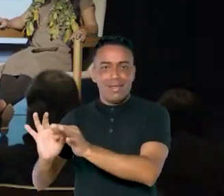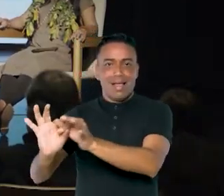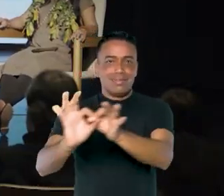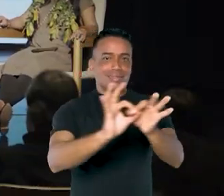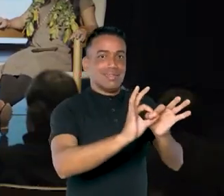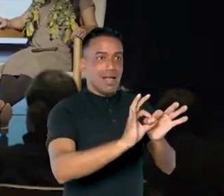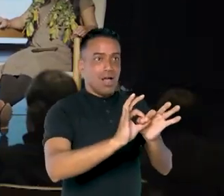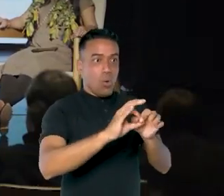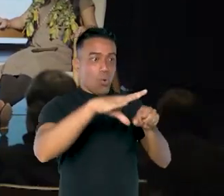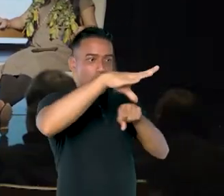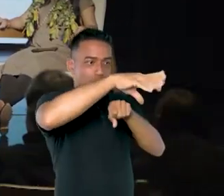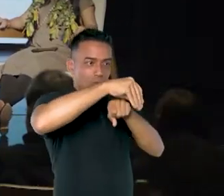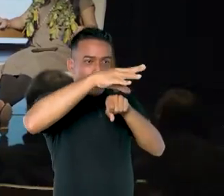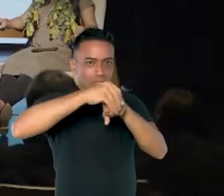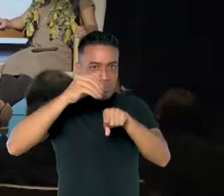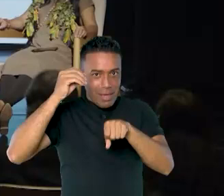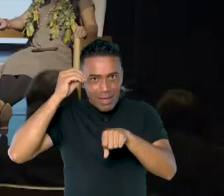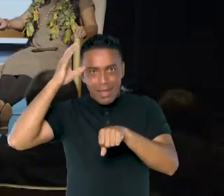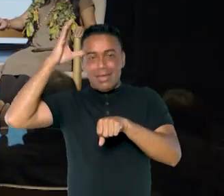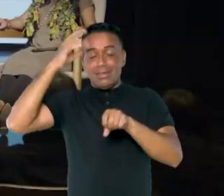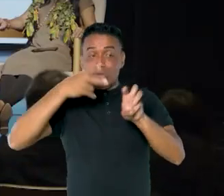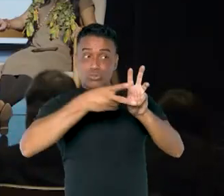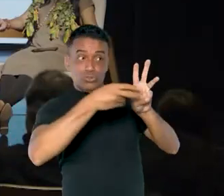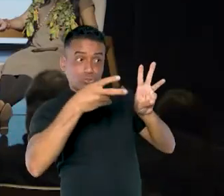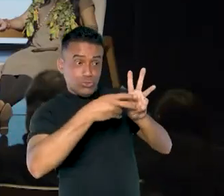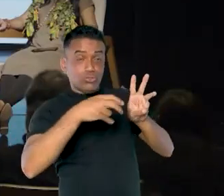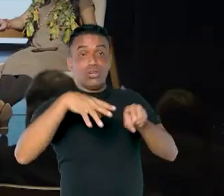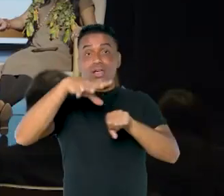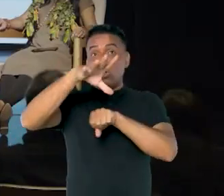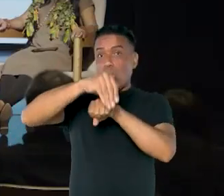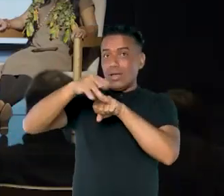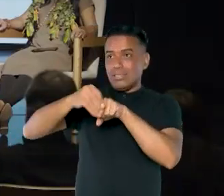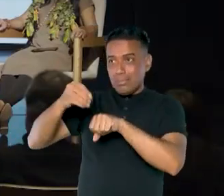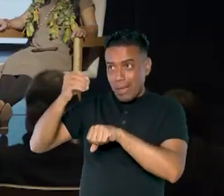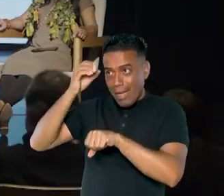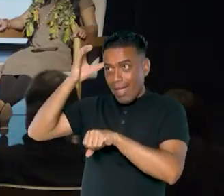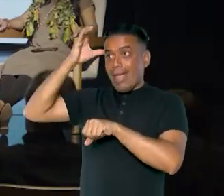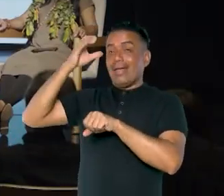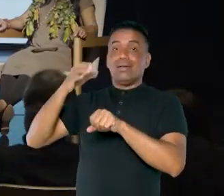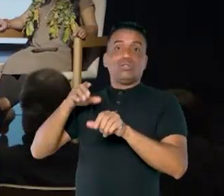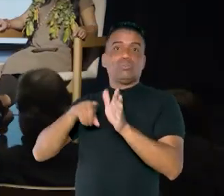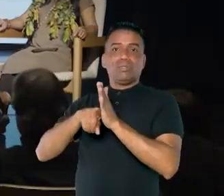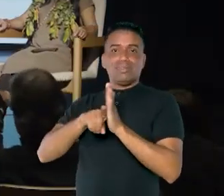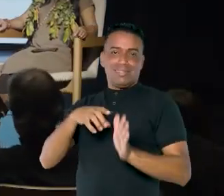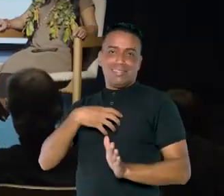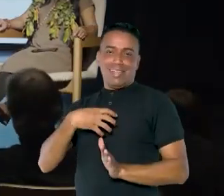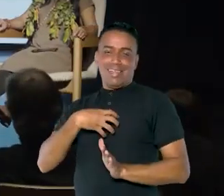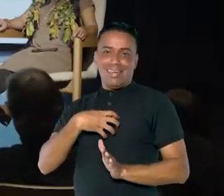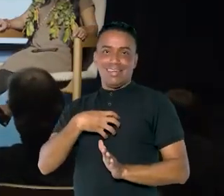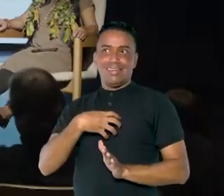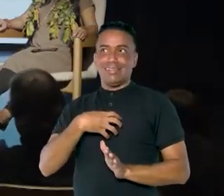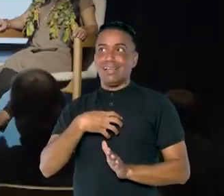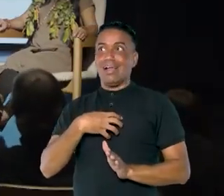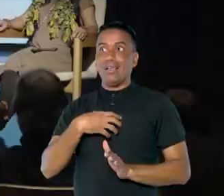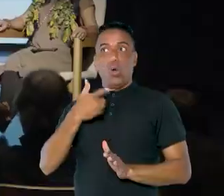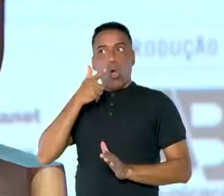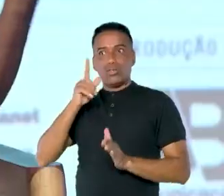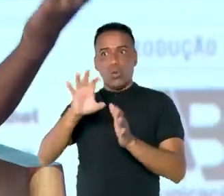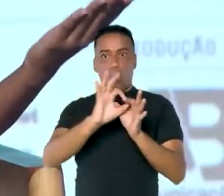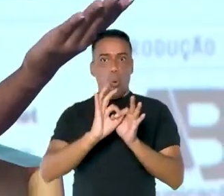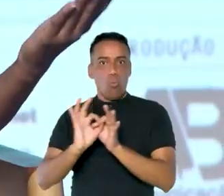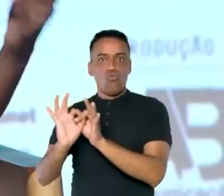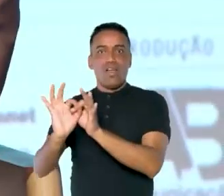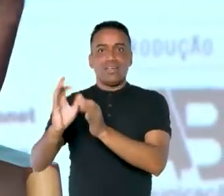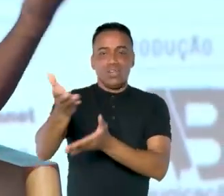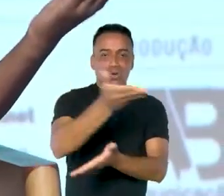entre os saberes. A própria forma com que vocês foram conduzindo as salas fez essa confluência. Então,